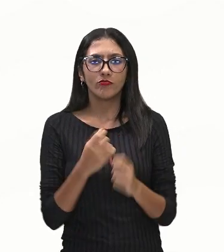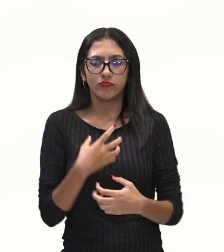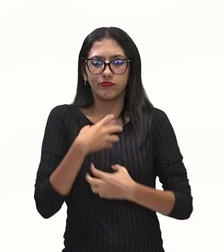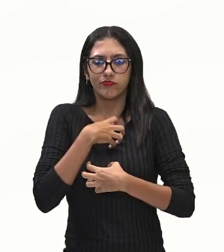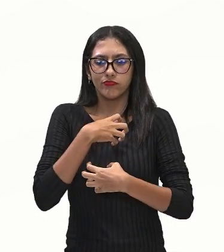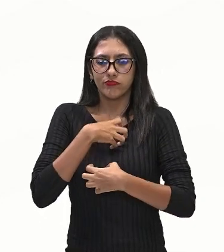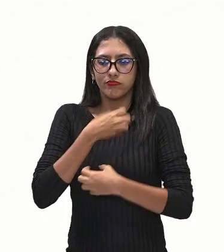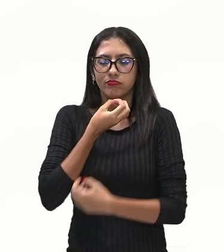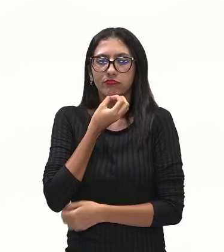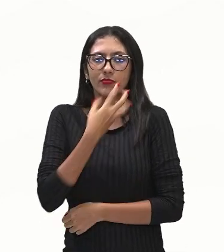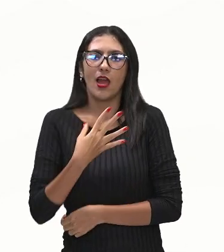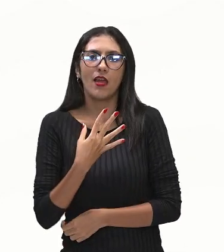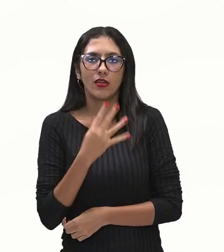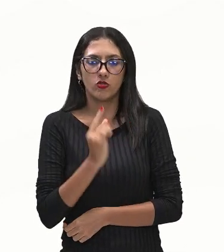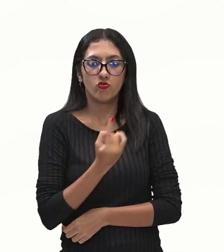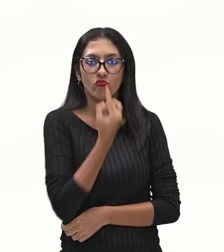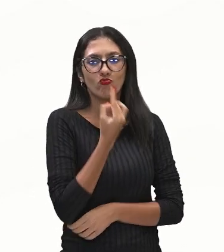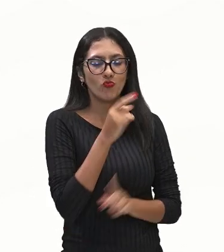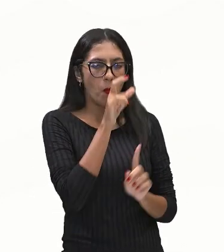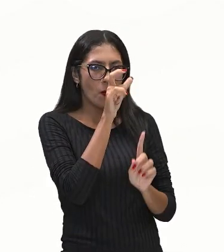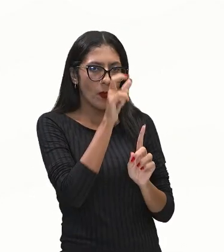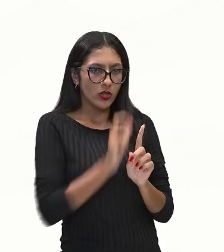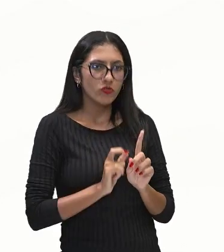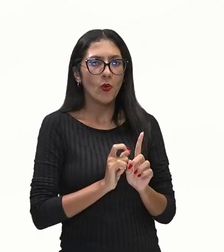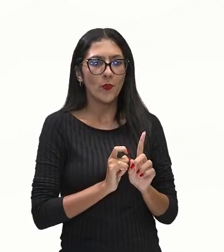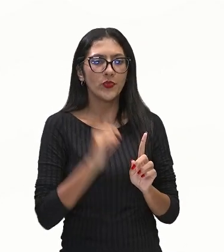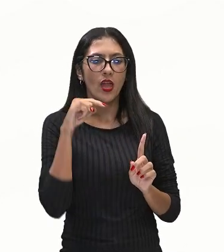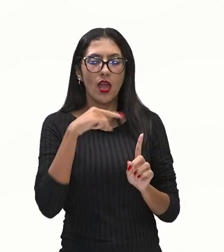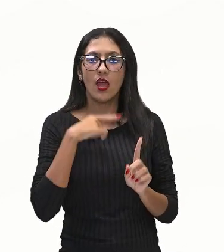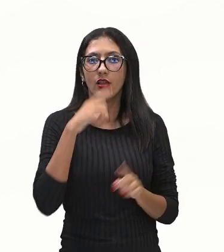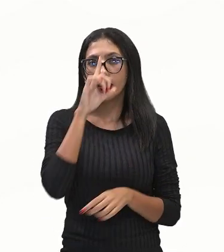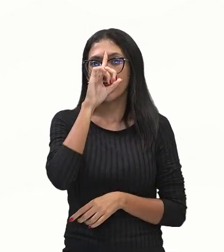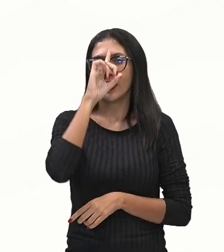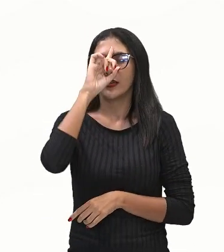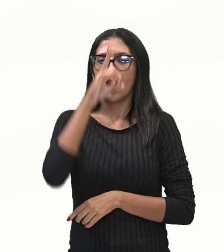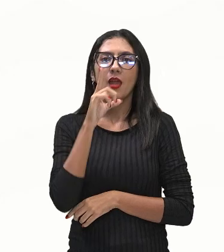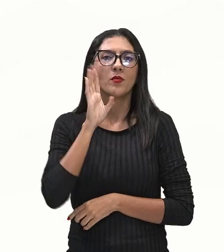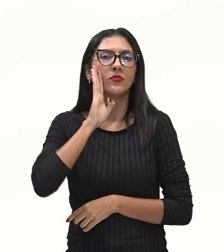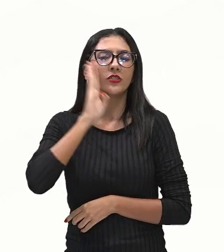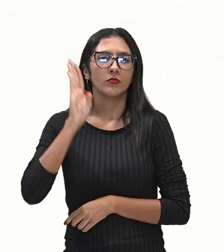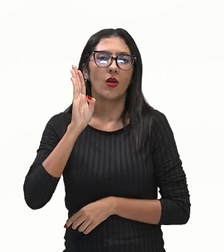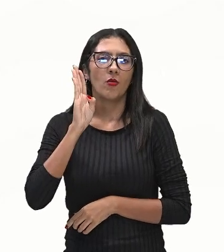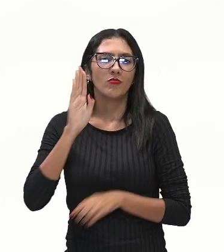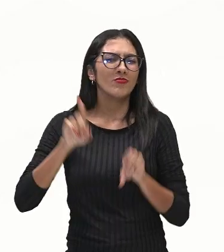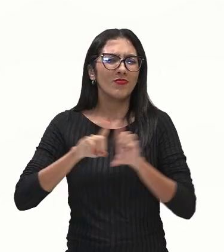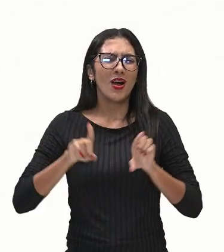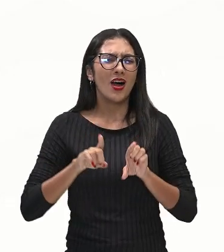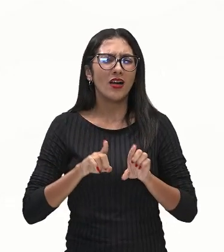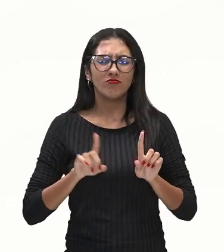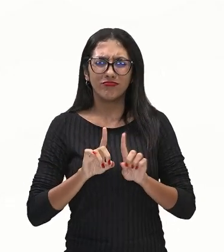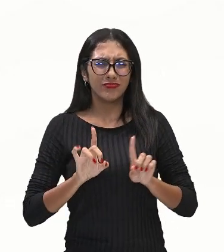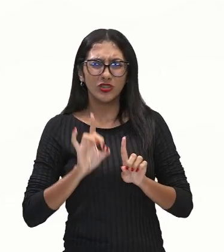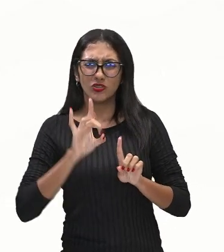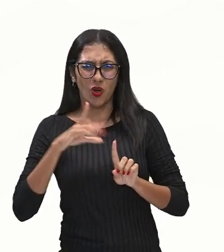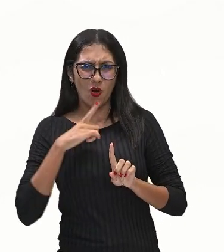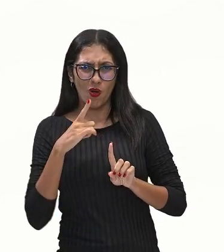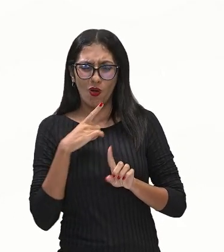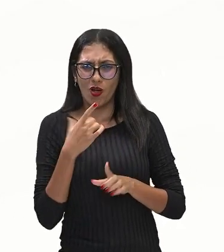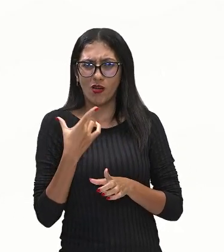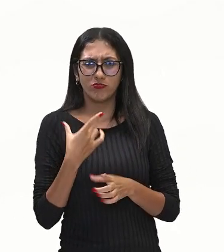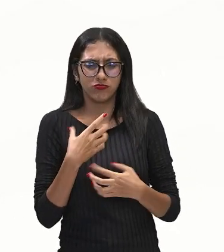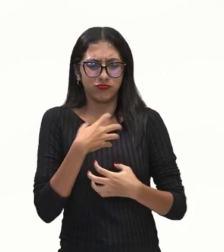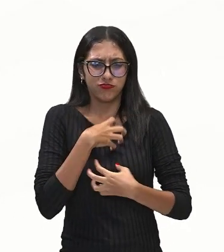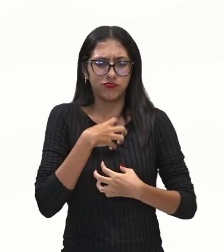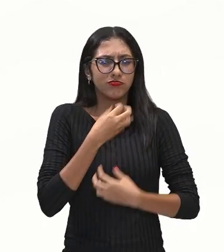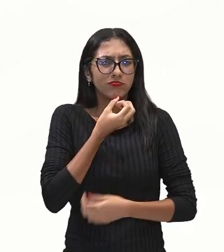bem-estar de uma pessoa. Essa é a ideia central. Mas eu não estou falando de qualquer bem-estar, eu estou falando aí